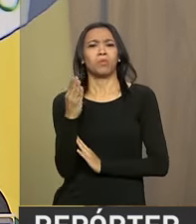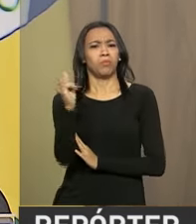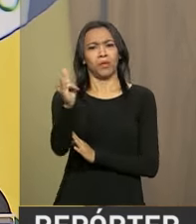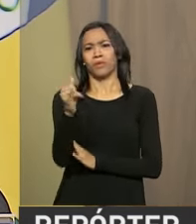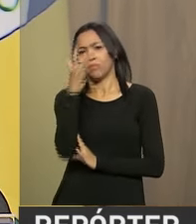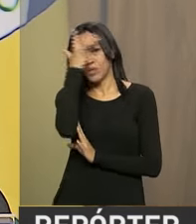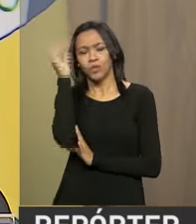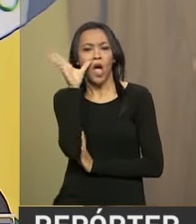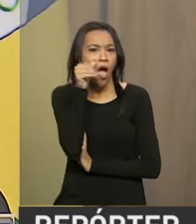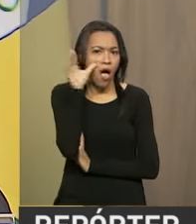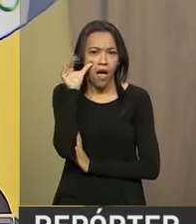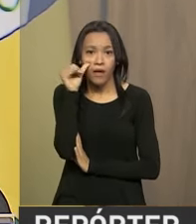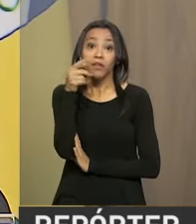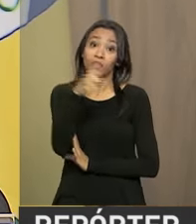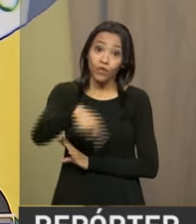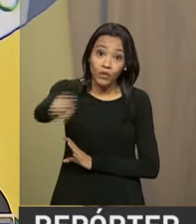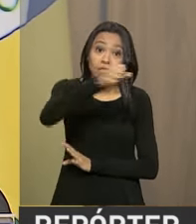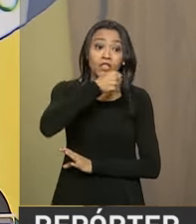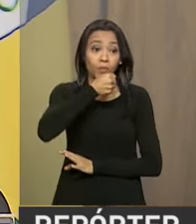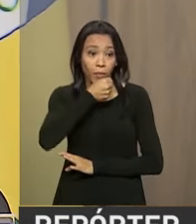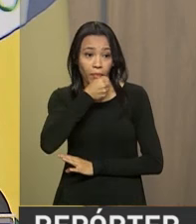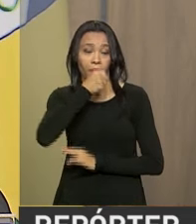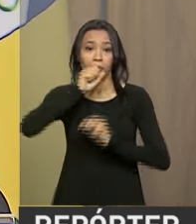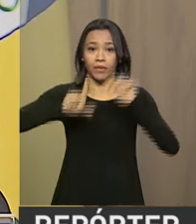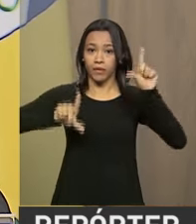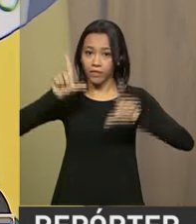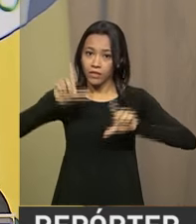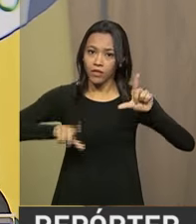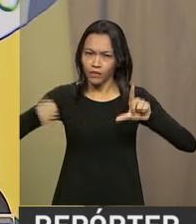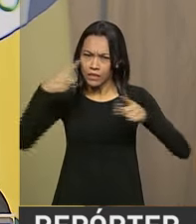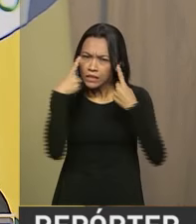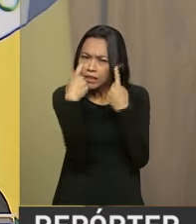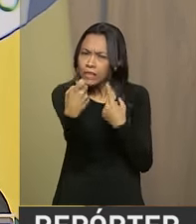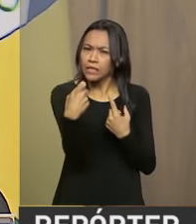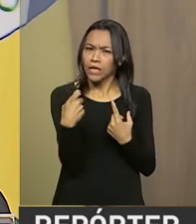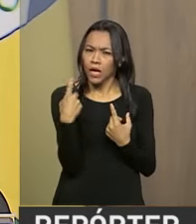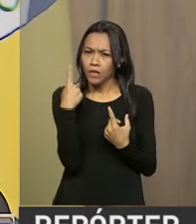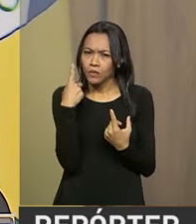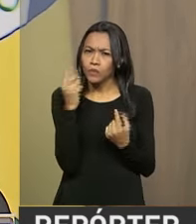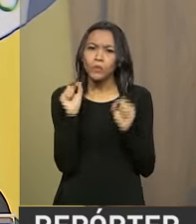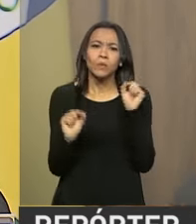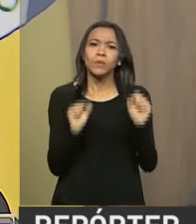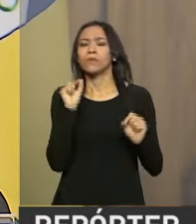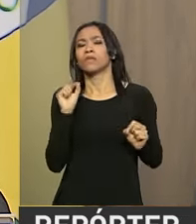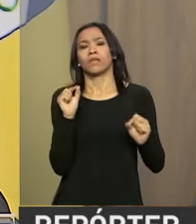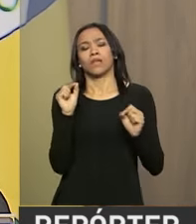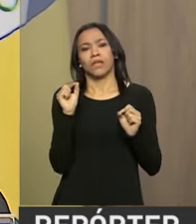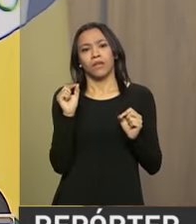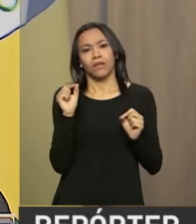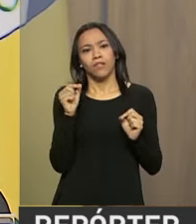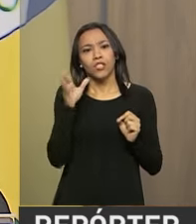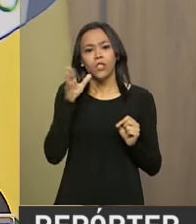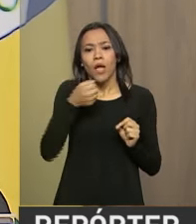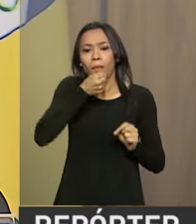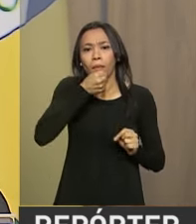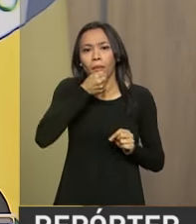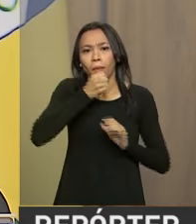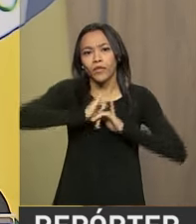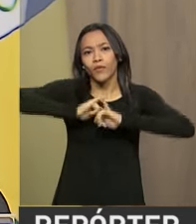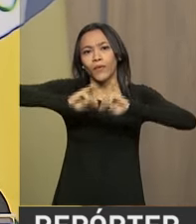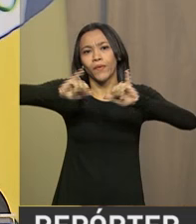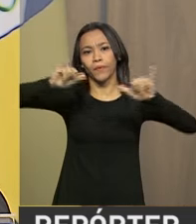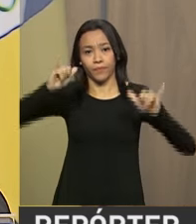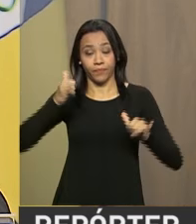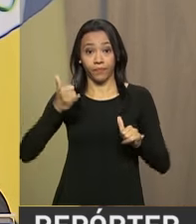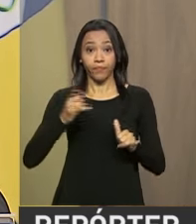telespectadores. Os senhores jornalistas estão interessados e cuidadosos e importantes nesse processo. Na Copa do